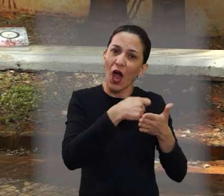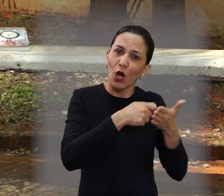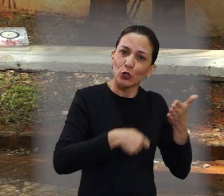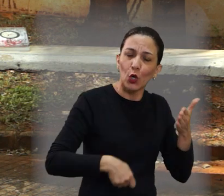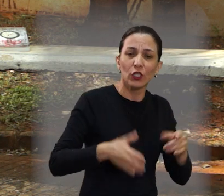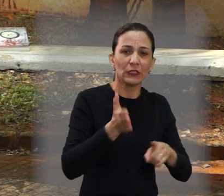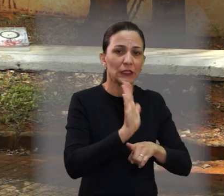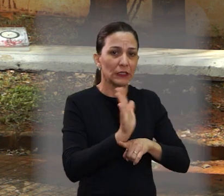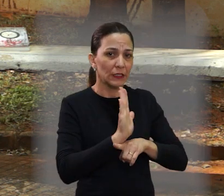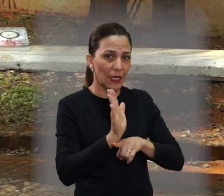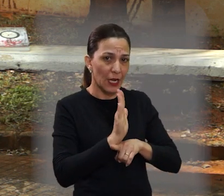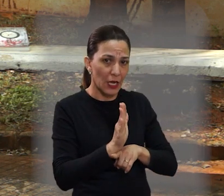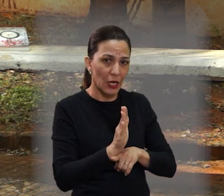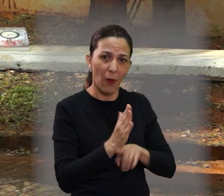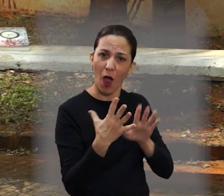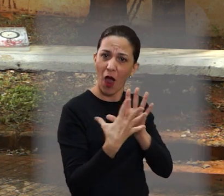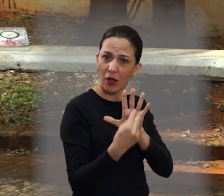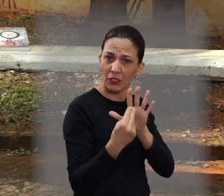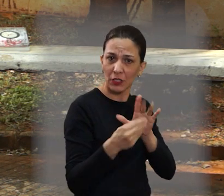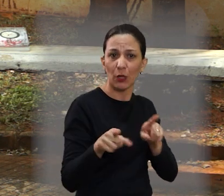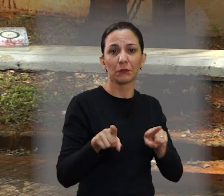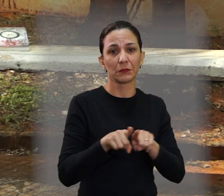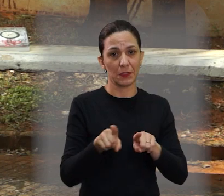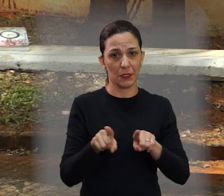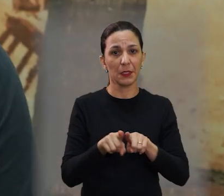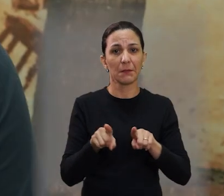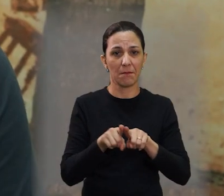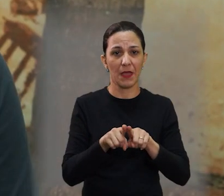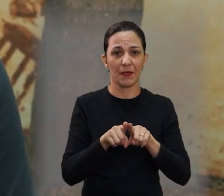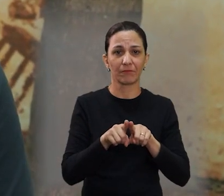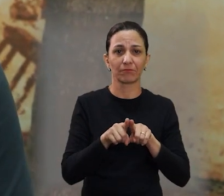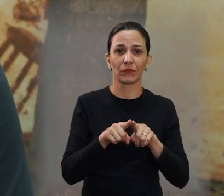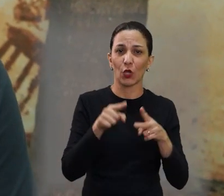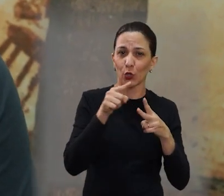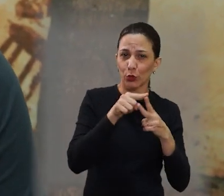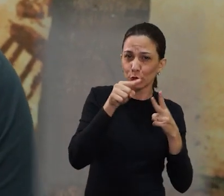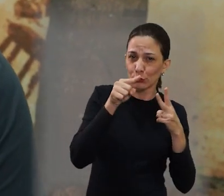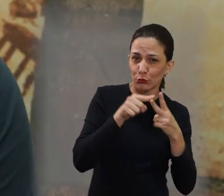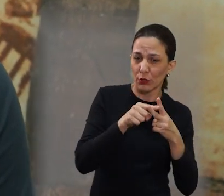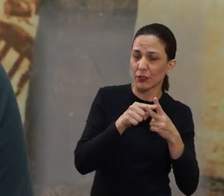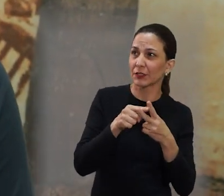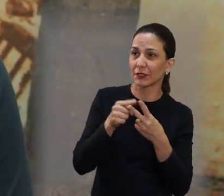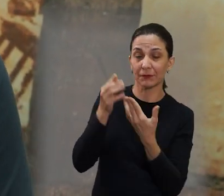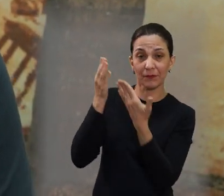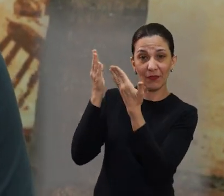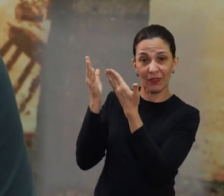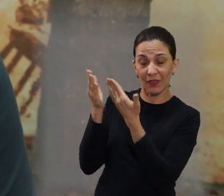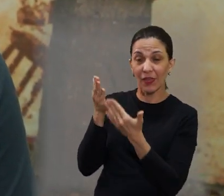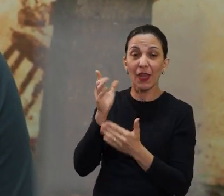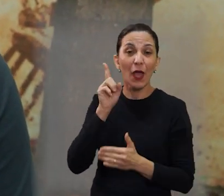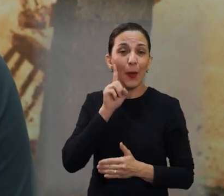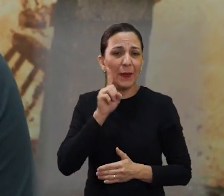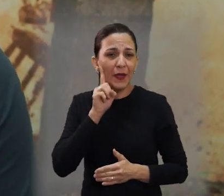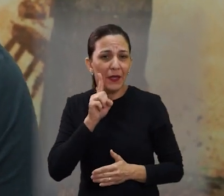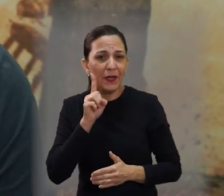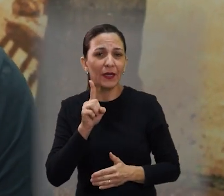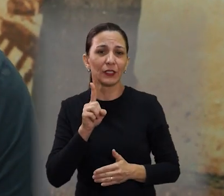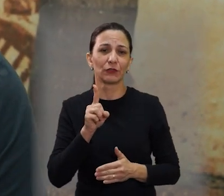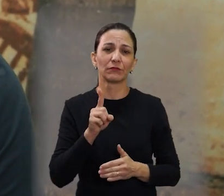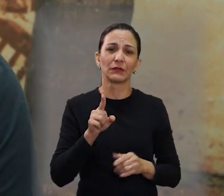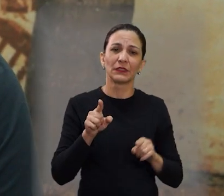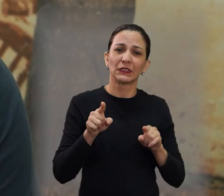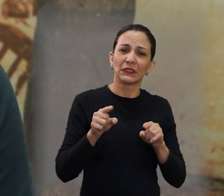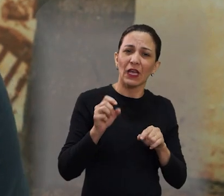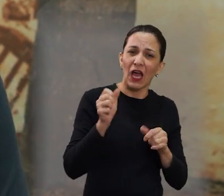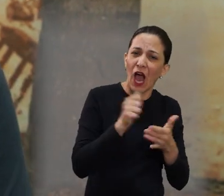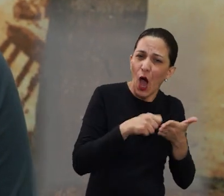de cinema também, que eu tenho muita referência com o cinema, né? Eu gosto também, não é só literatura. Eu gosto de George Lucas,